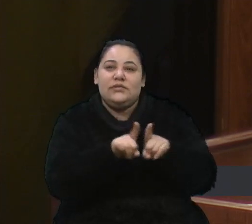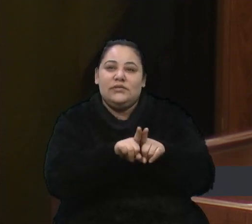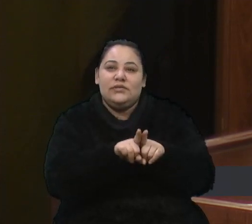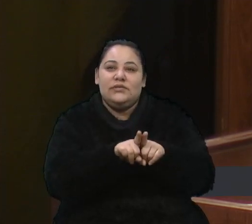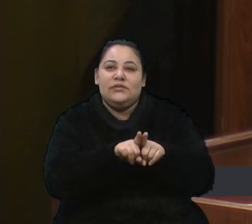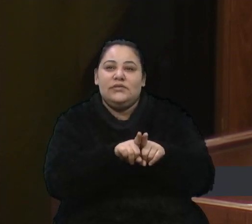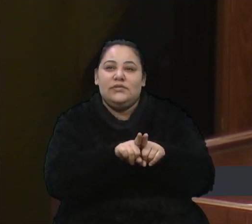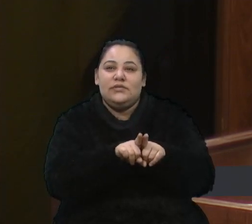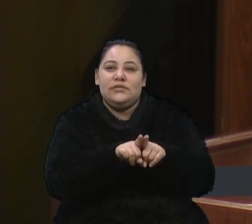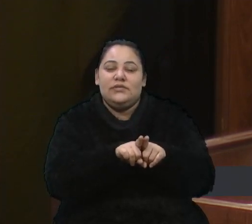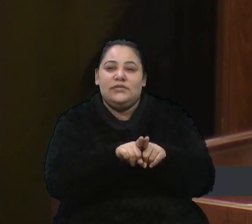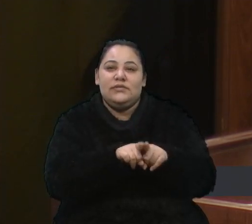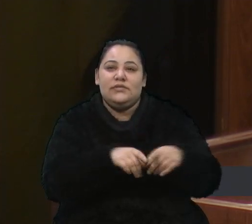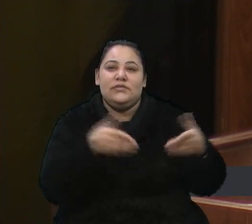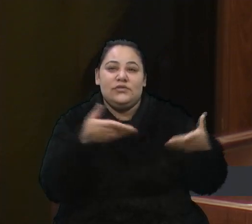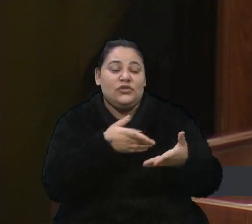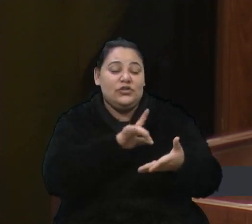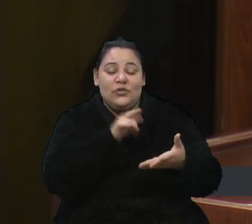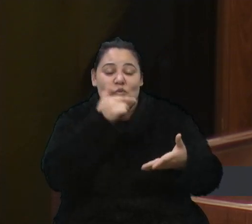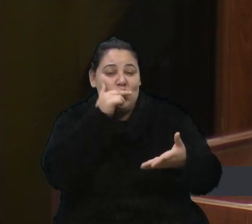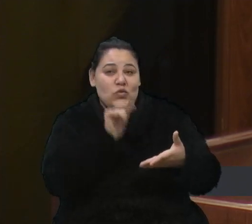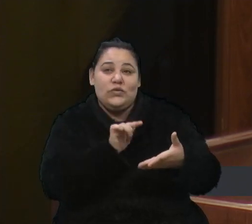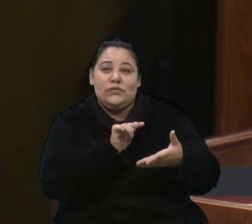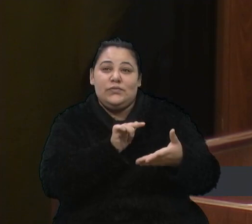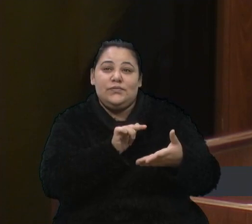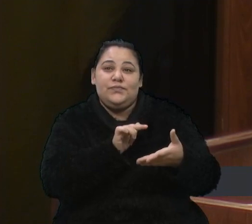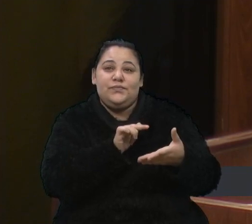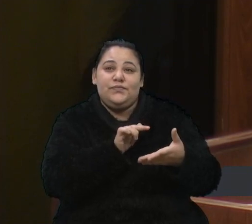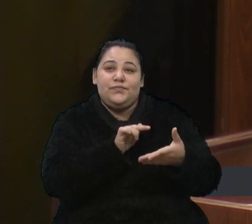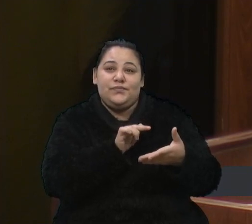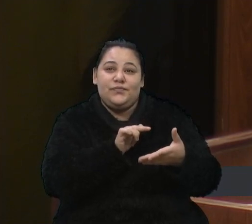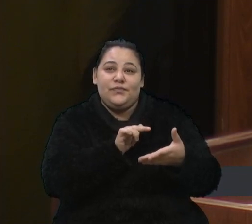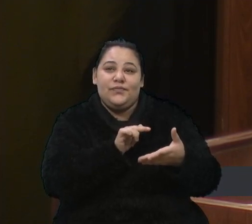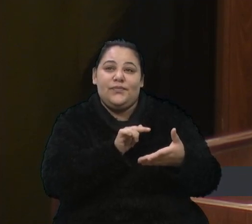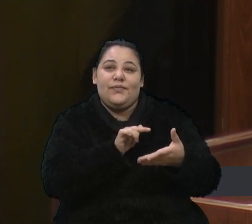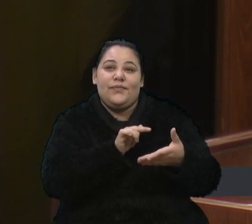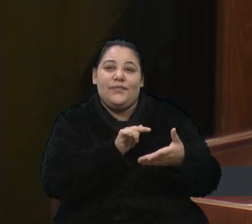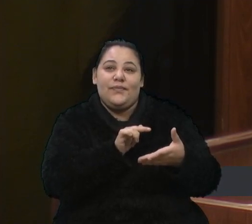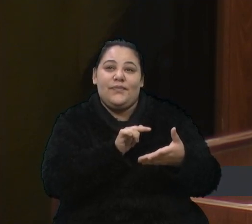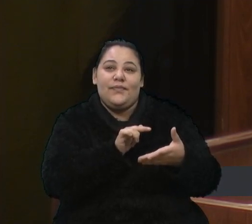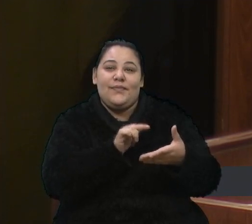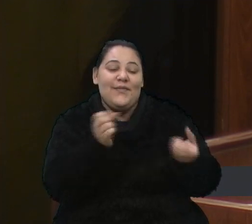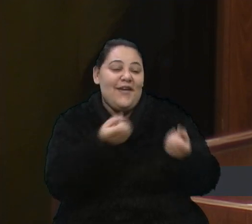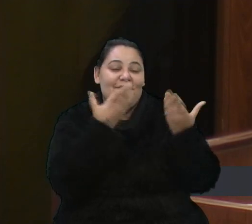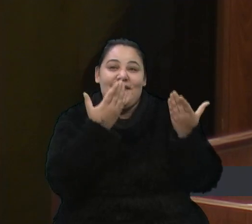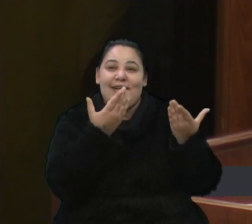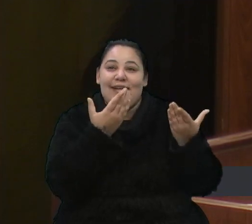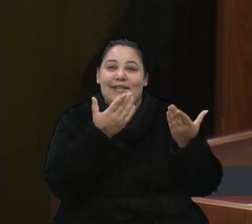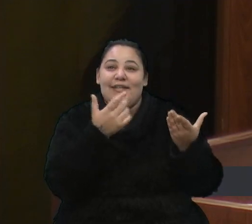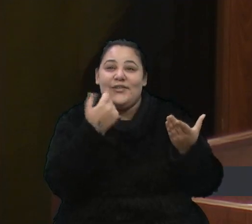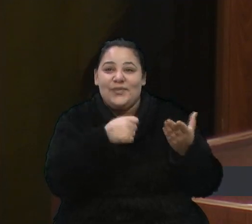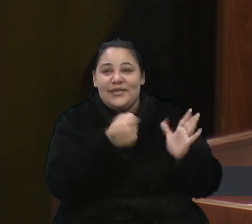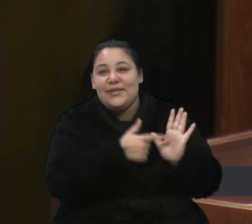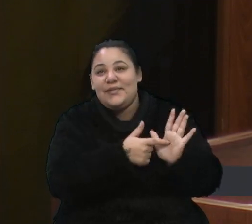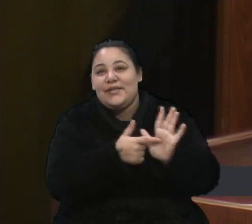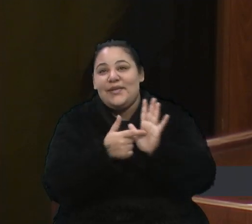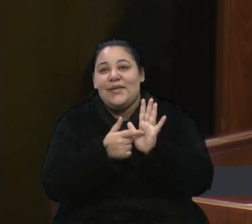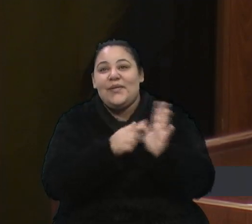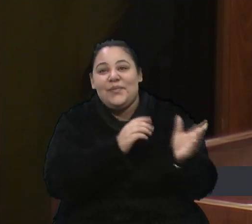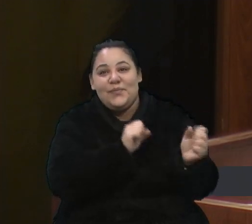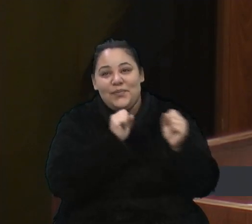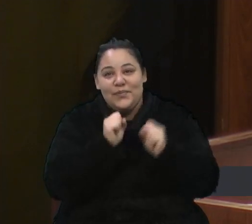Hoje eu não consigo, gente, hoje eu não consigo ir para um clube, para uma festa, se não for me apresentar. Eu não, pode me convidar para qualquer